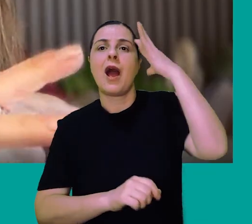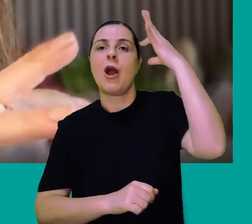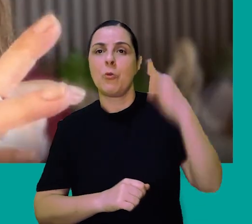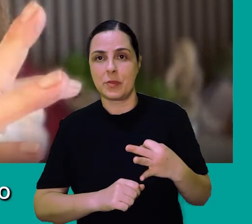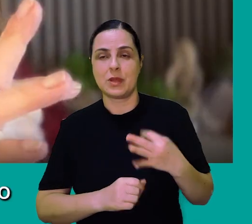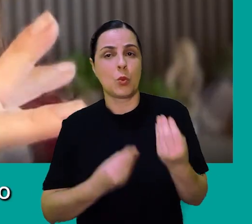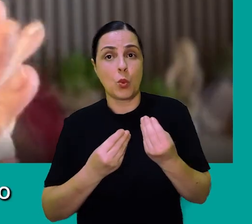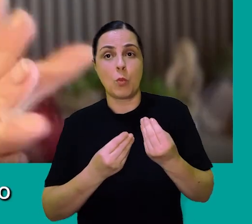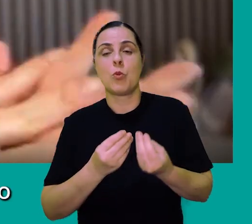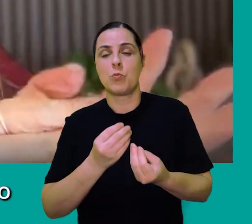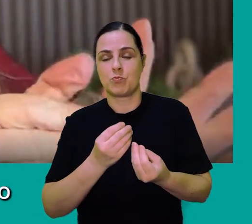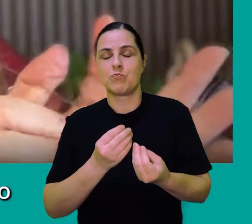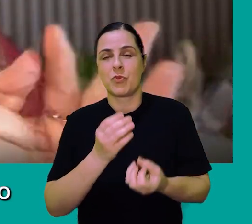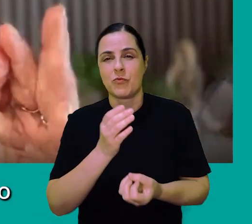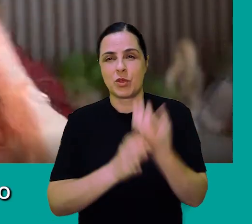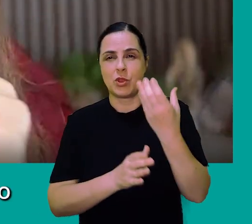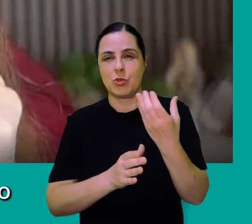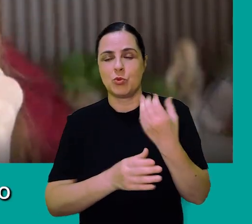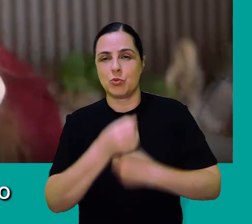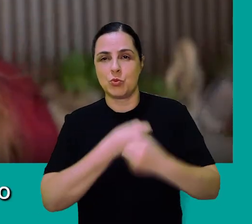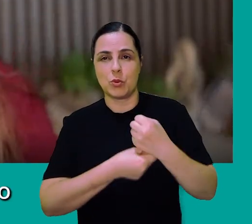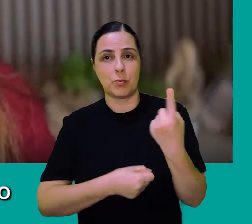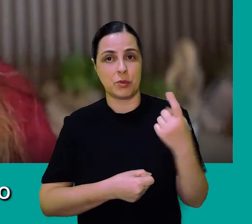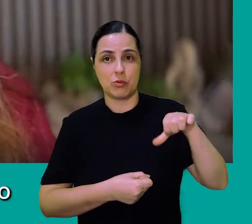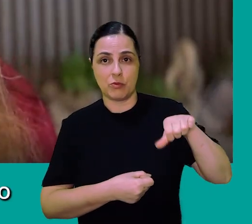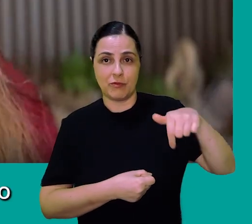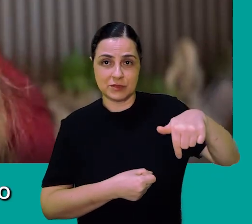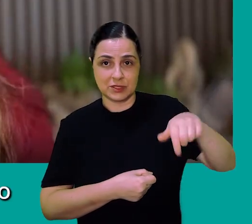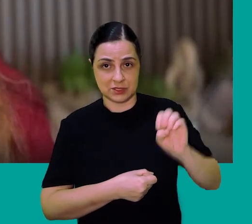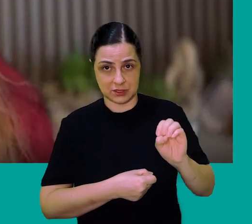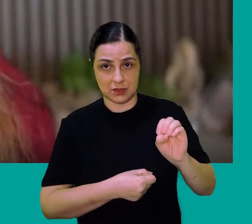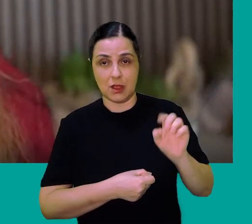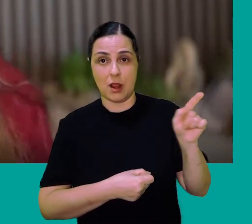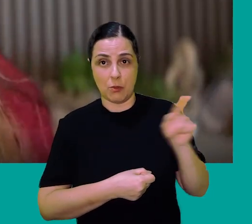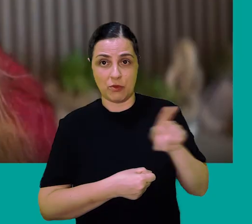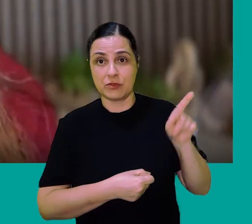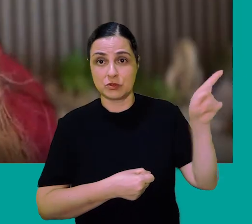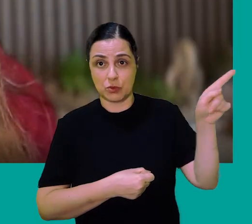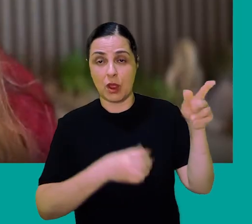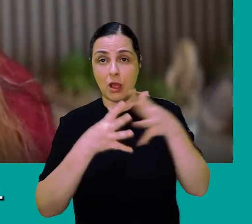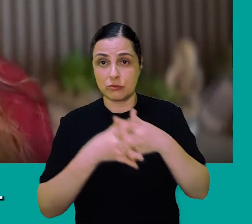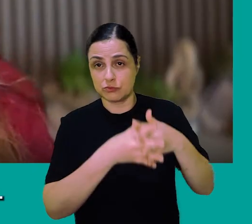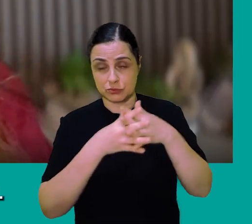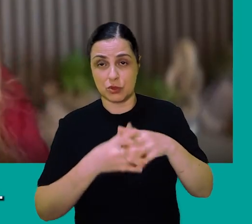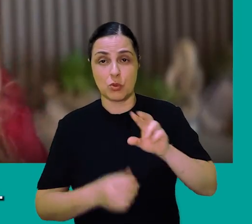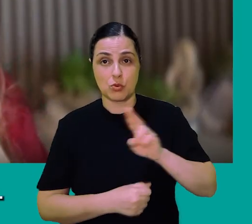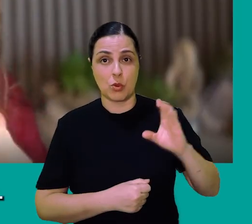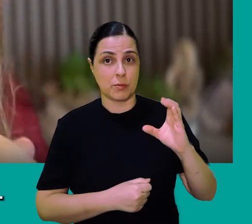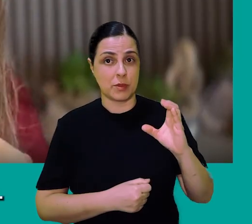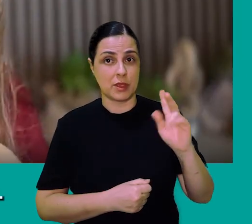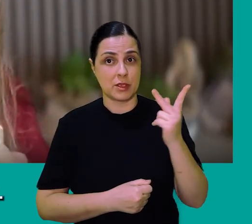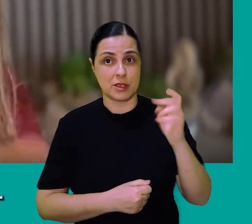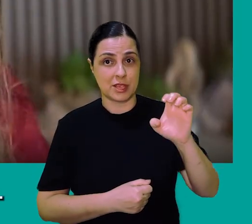ele nasceu nos anos de 1970, um professor de Harvard chamado Chester Pierce, ele era o único